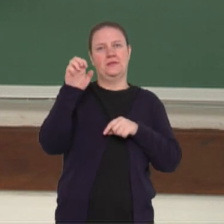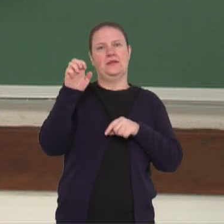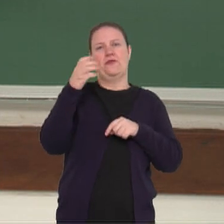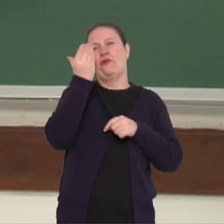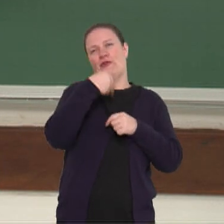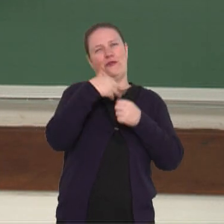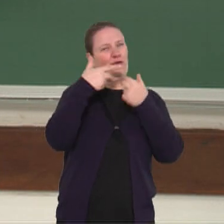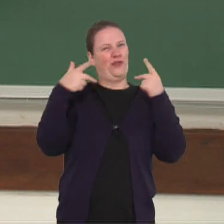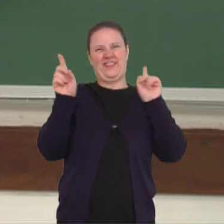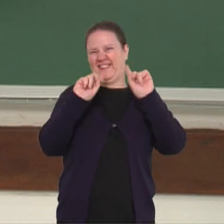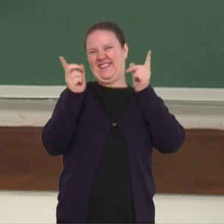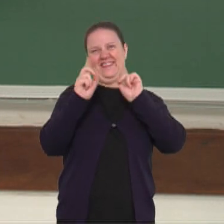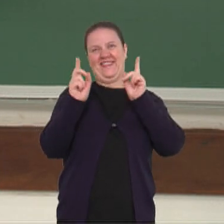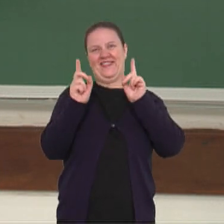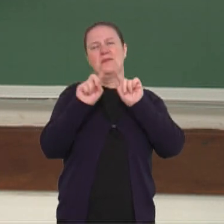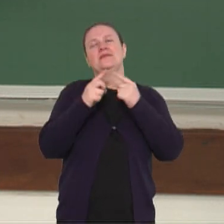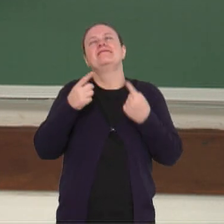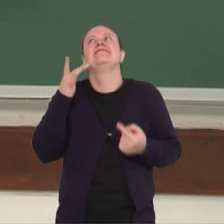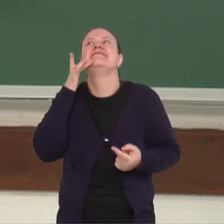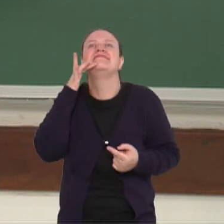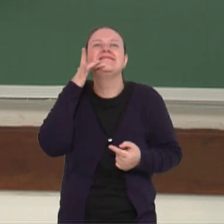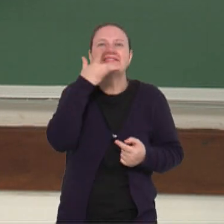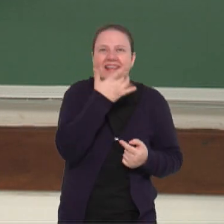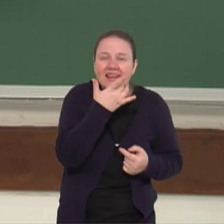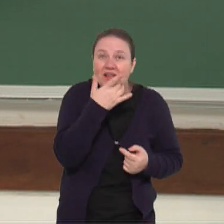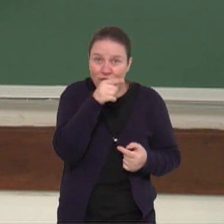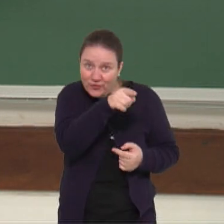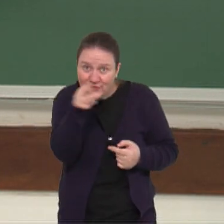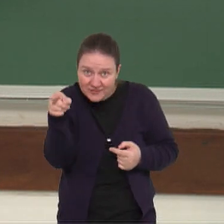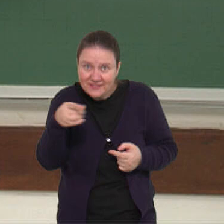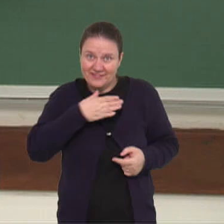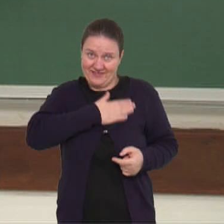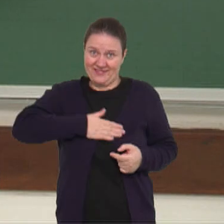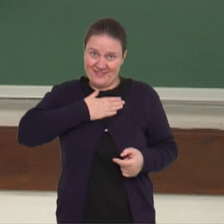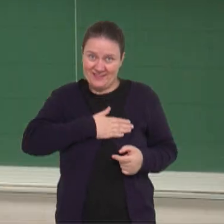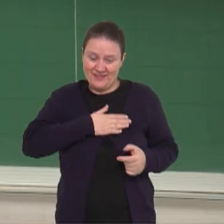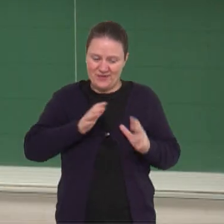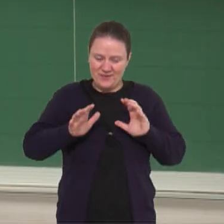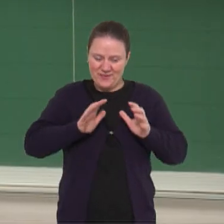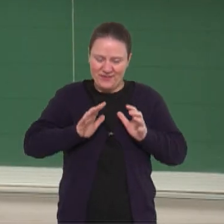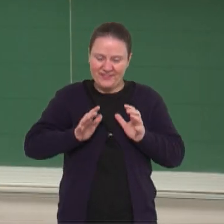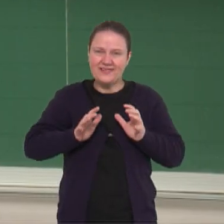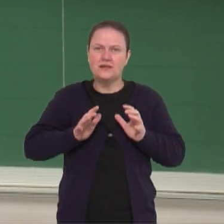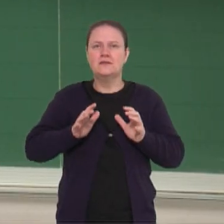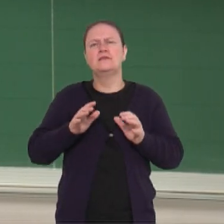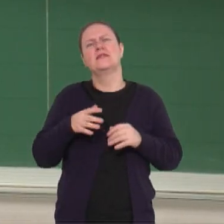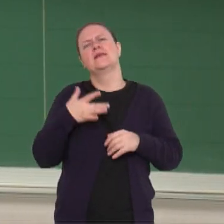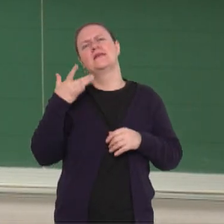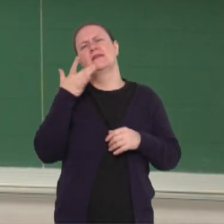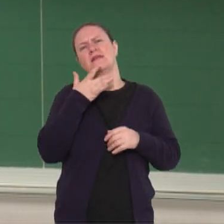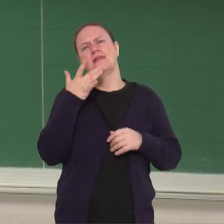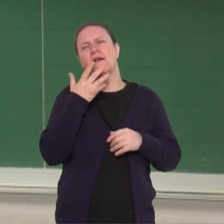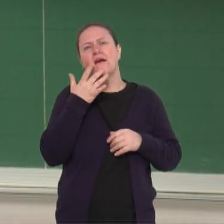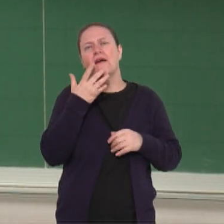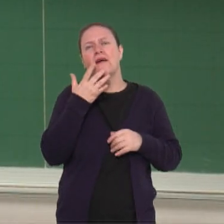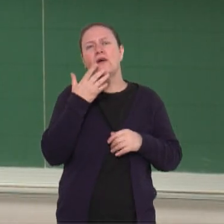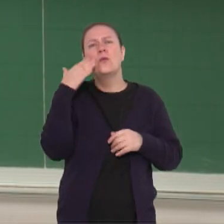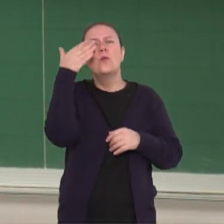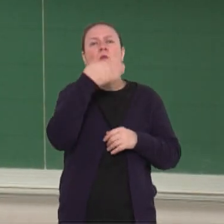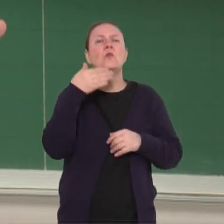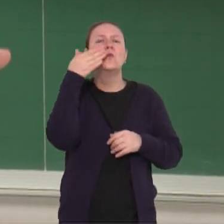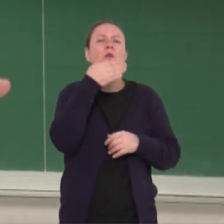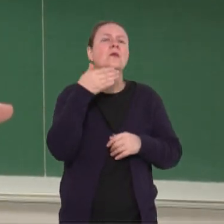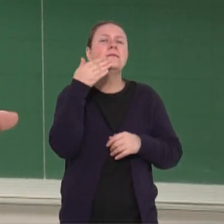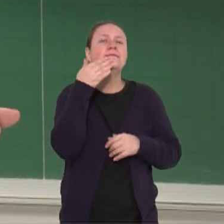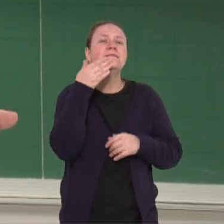mas é uma delícia, né? Do you like pudding? Vocês gostam de pudim? Ou de um creme? Ou de uma sobremesa?